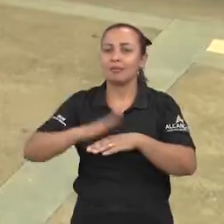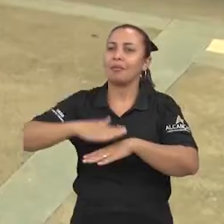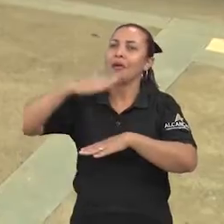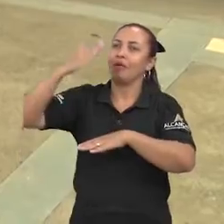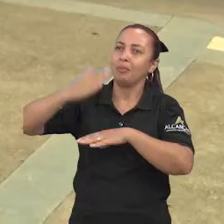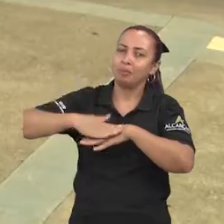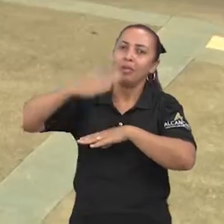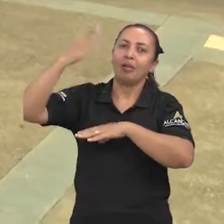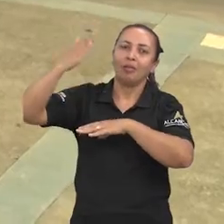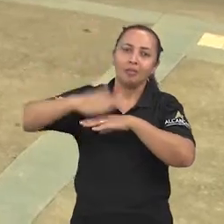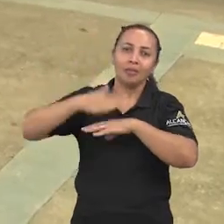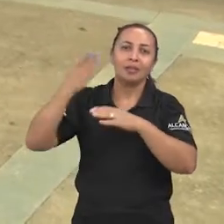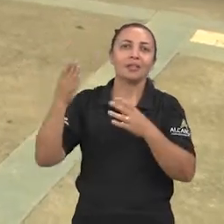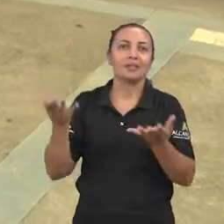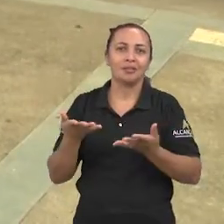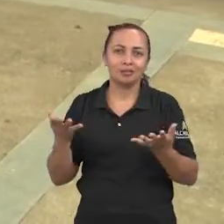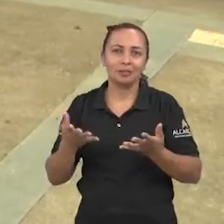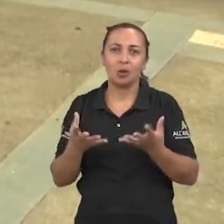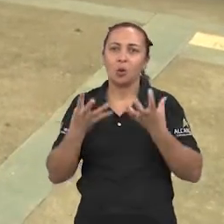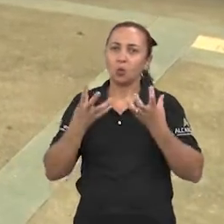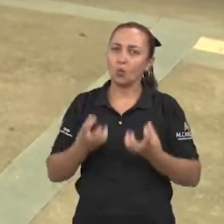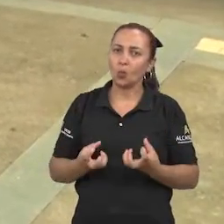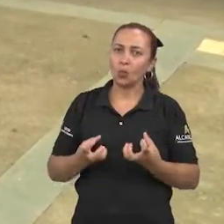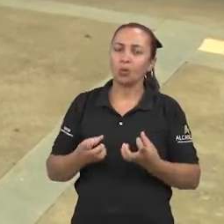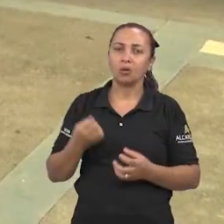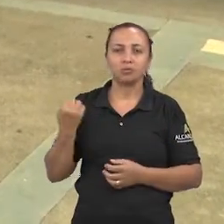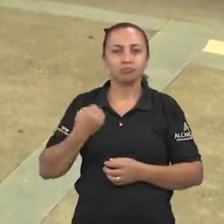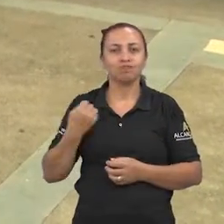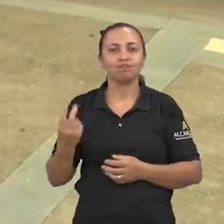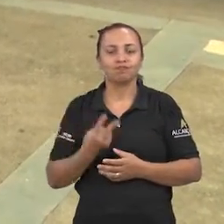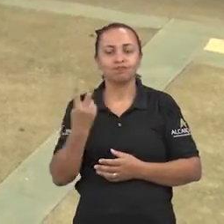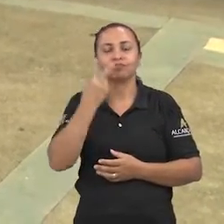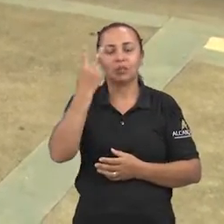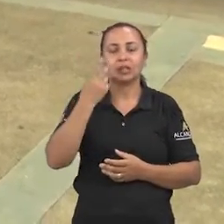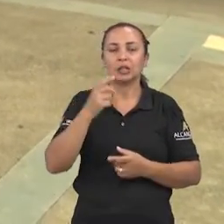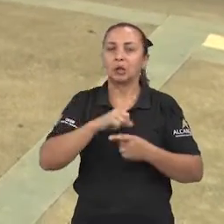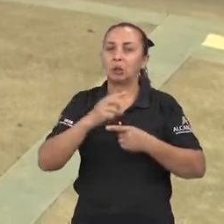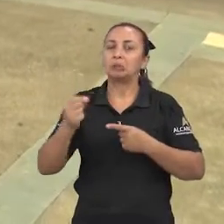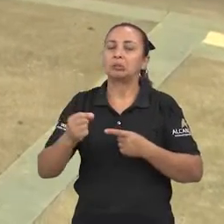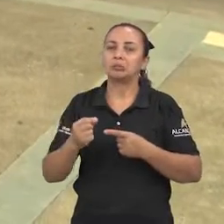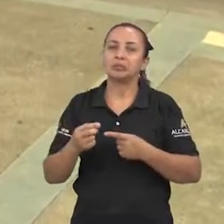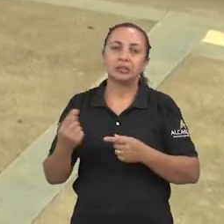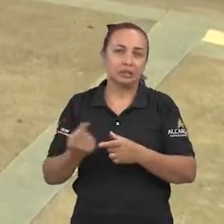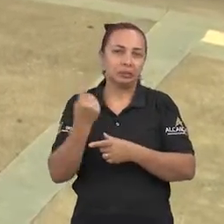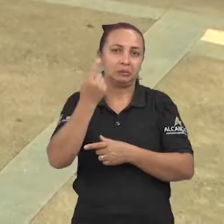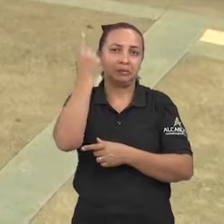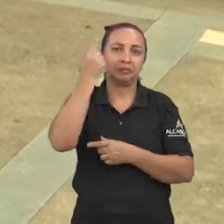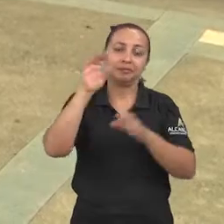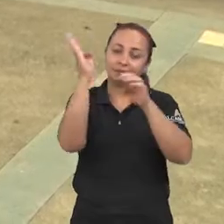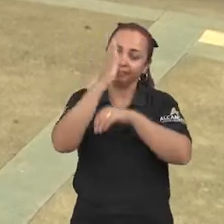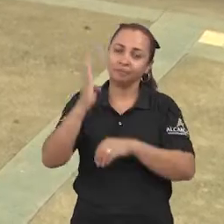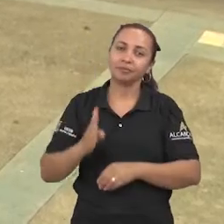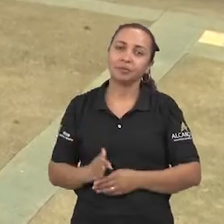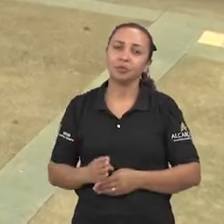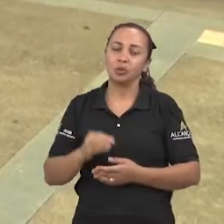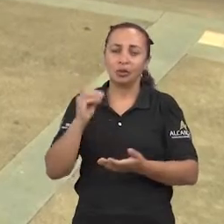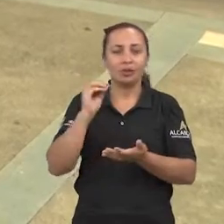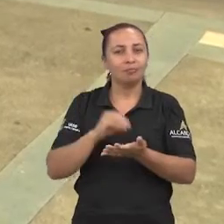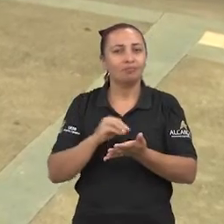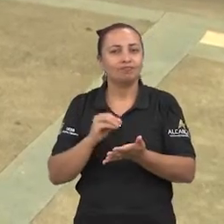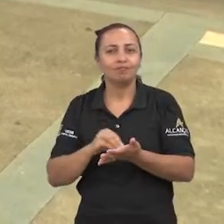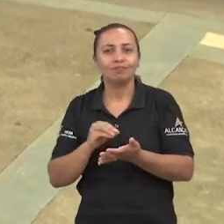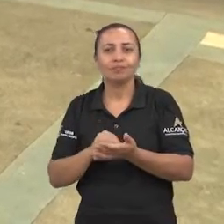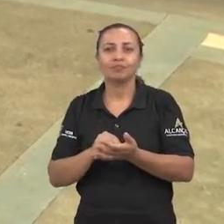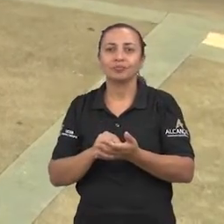né? Principalmente nessa época de seca, as taxas aumentam, né? E a tendência, do jeito que está o Brasil, com o sistema, né,